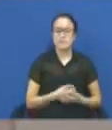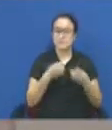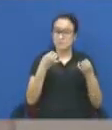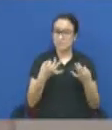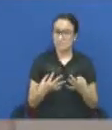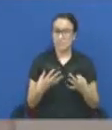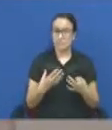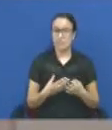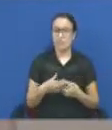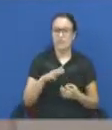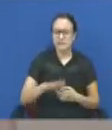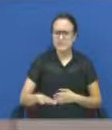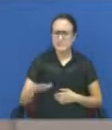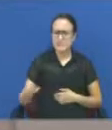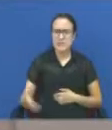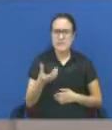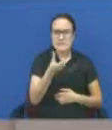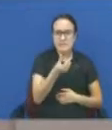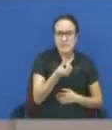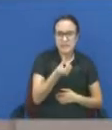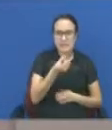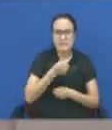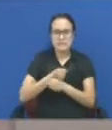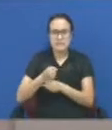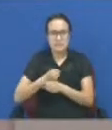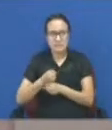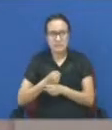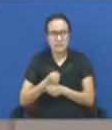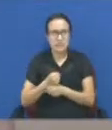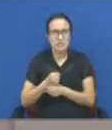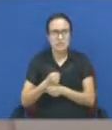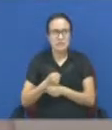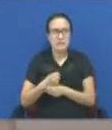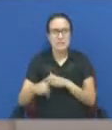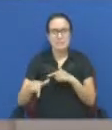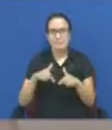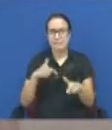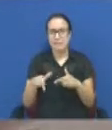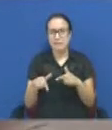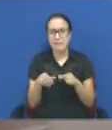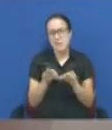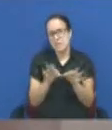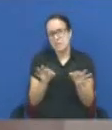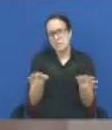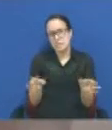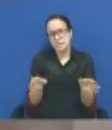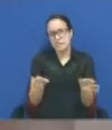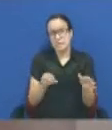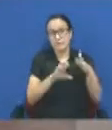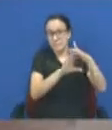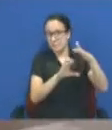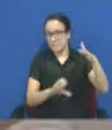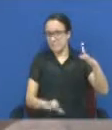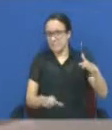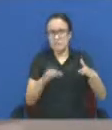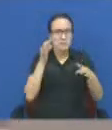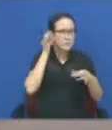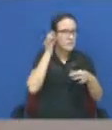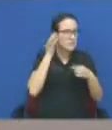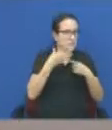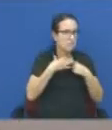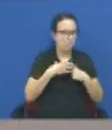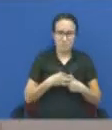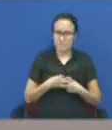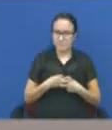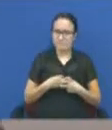de 6 anos pode fazer um serviço leve numa fábrica de joia é dizer